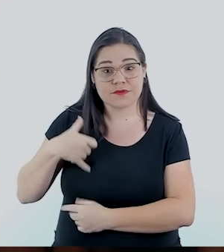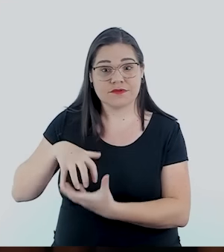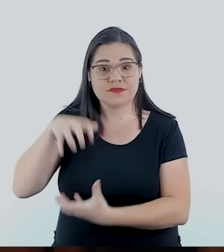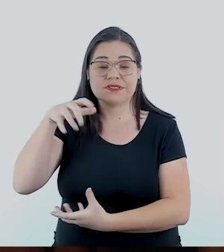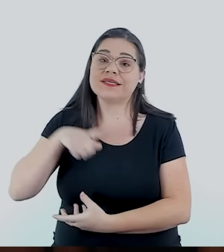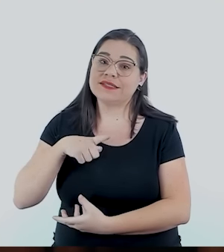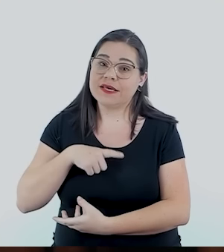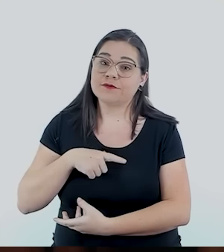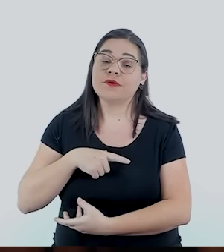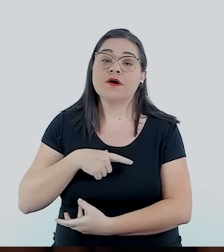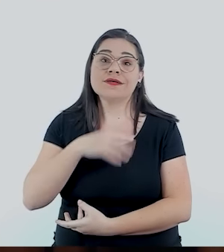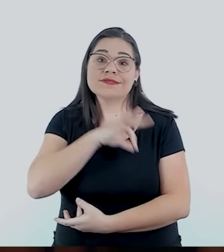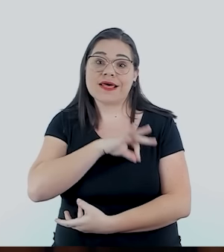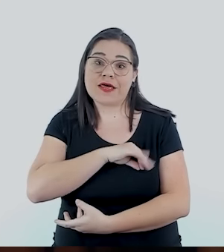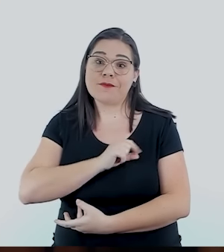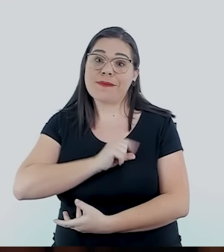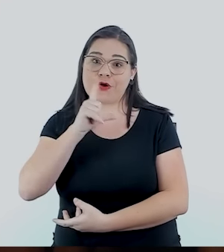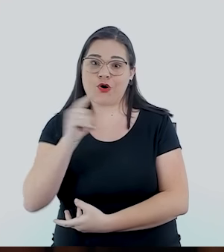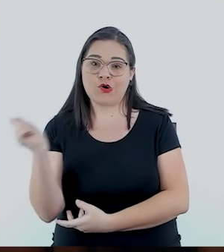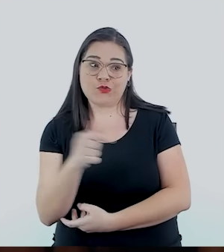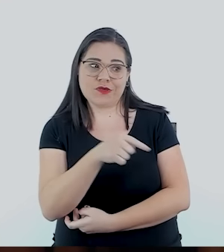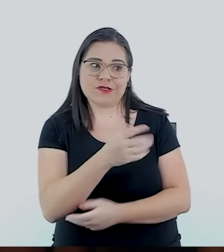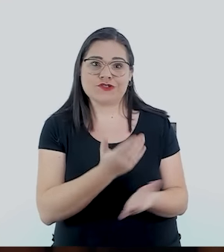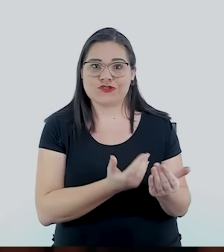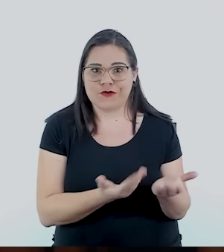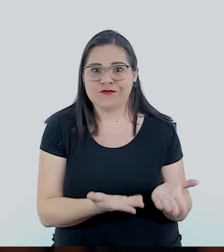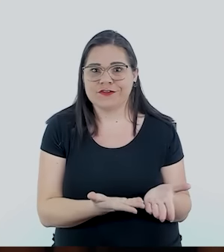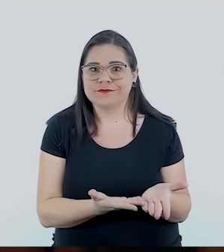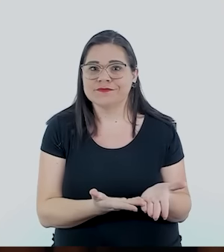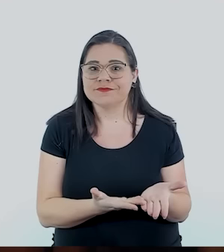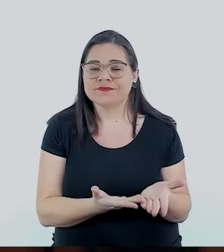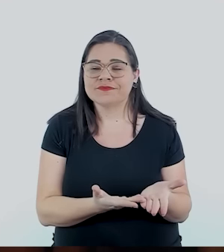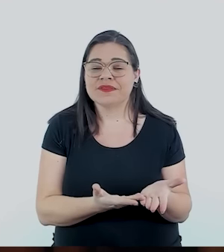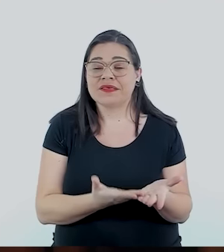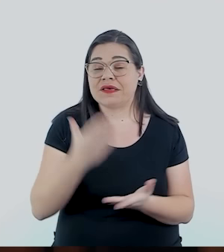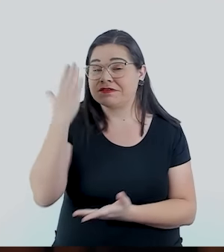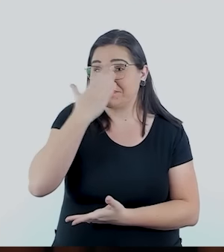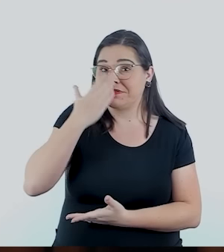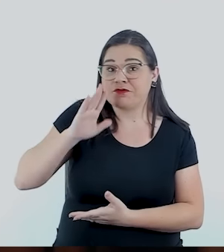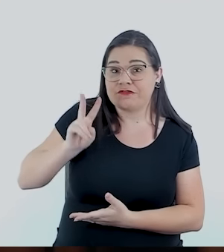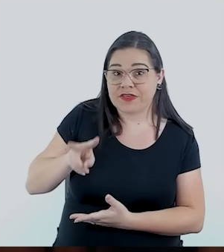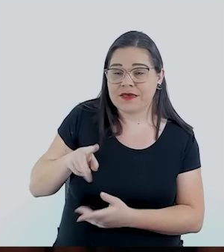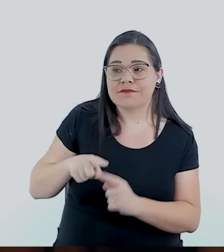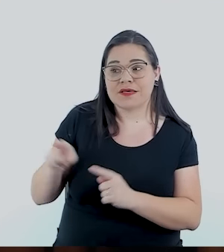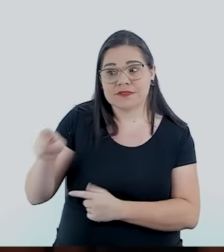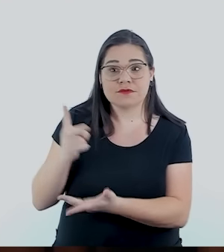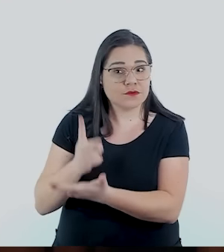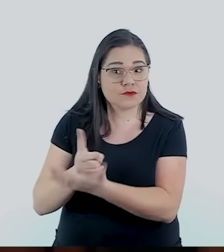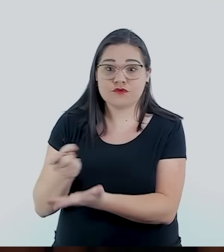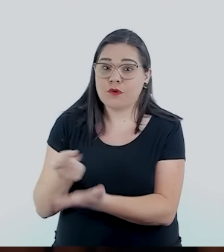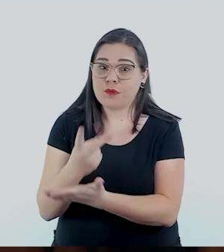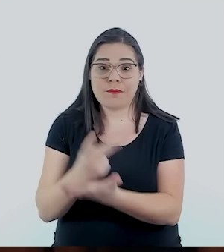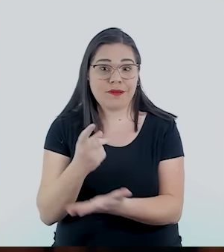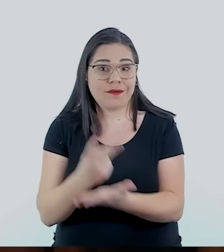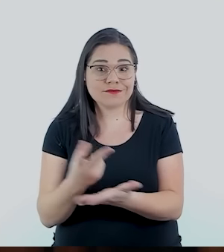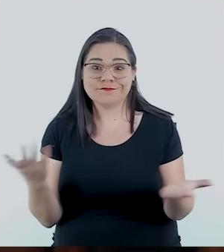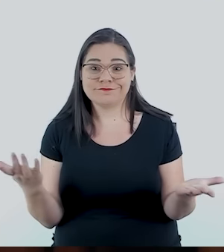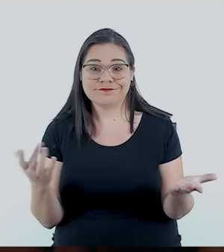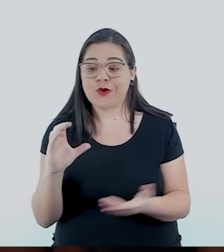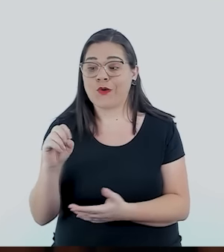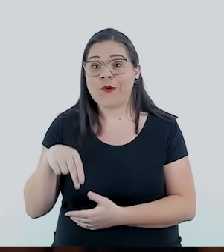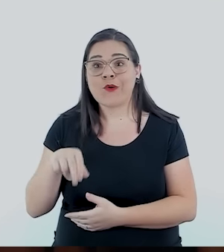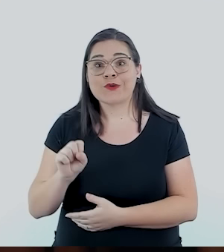alto que os jovens que tá aí né ainda invisibilizado mas tá E vai continuar cada vez mais consumindo né Então as empresas